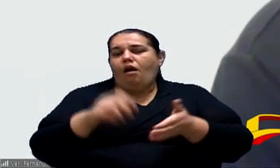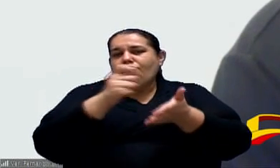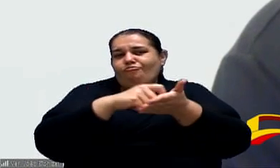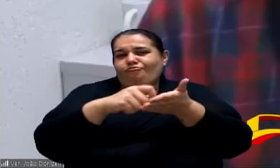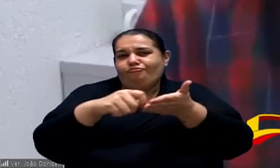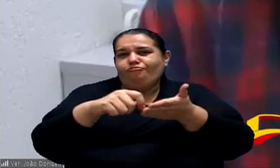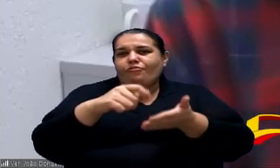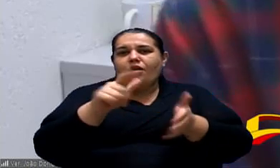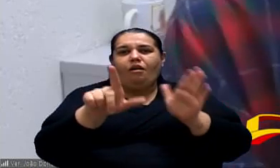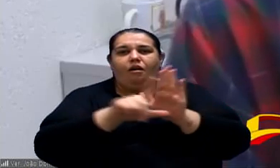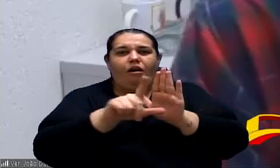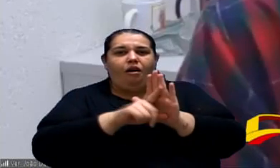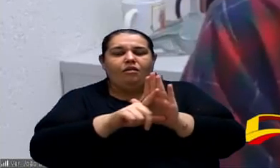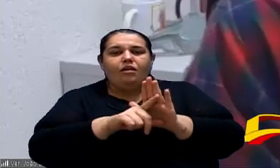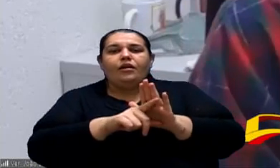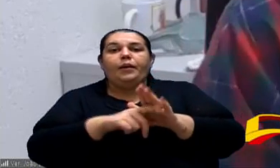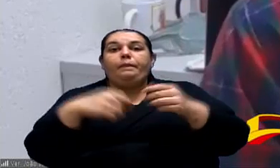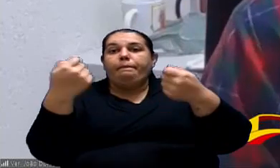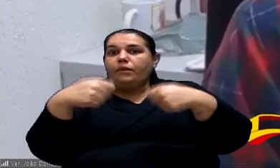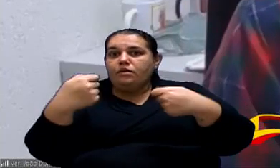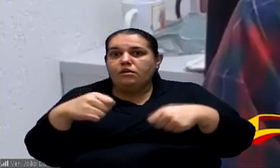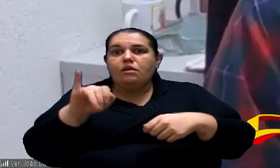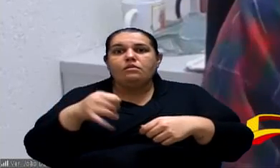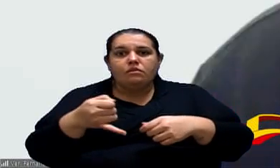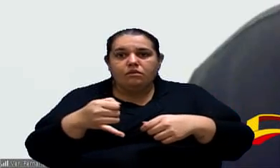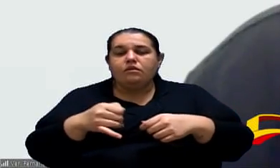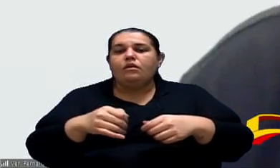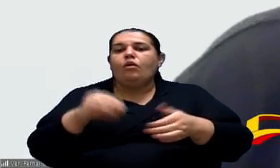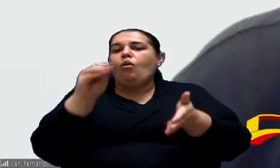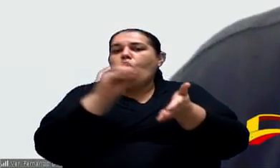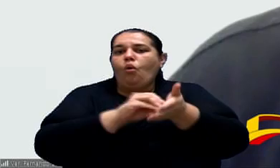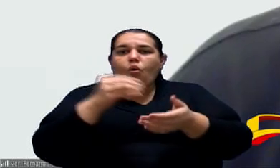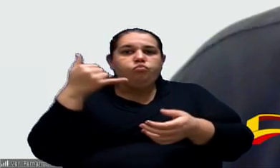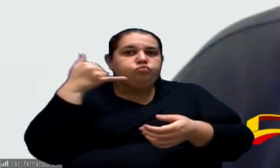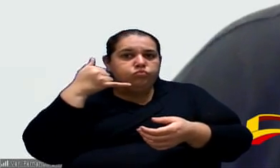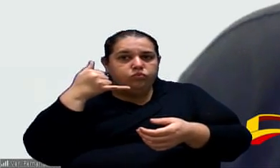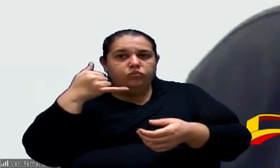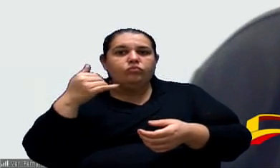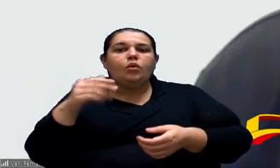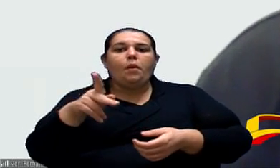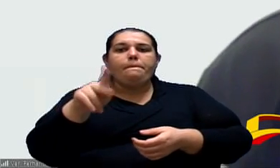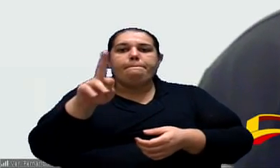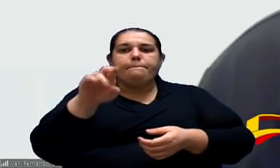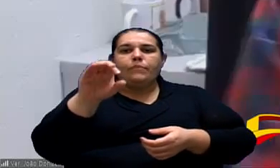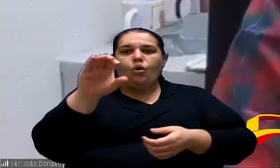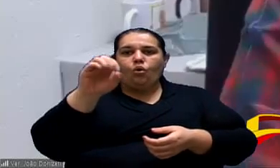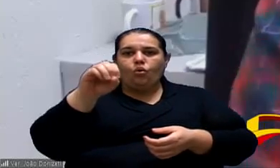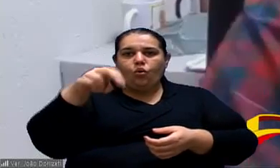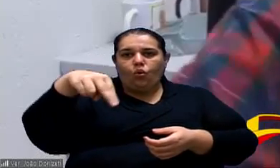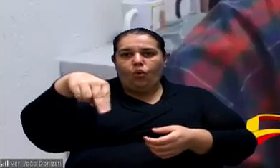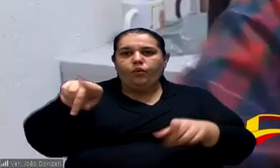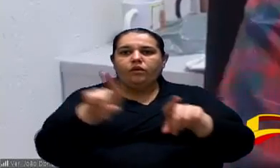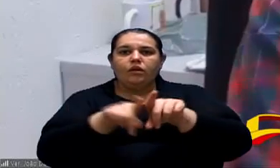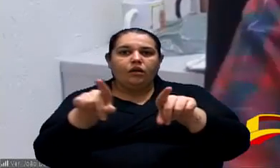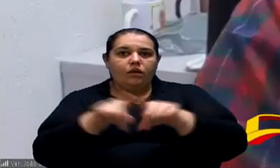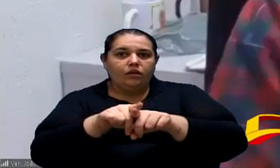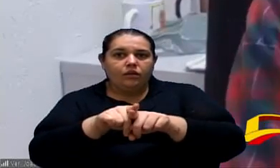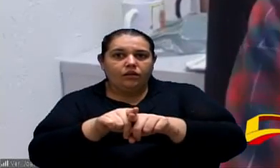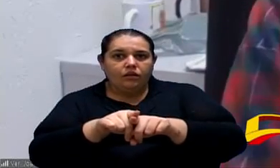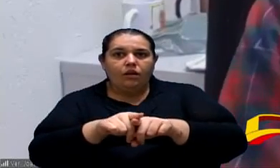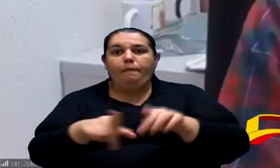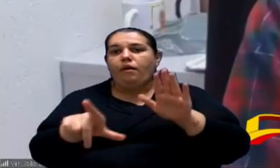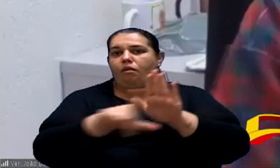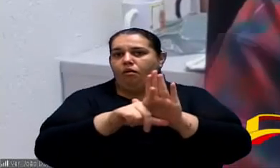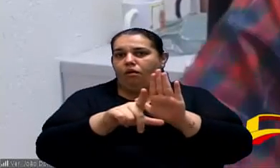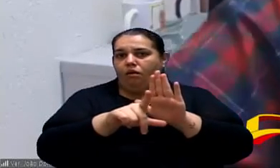7.391, indicar o telefone de denúncia. O telefone do PROCON e colocar na lei